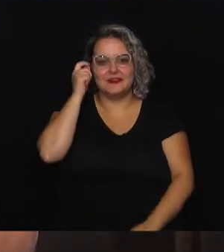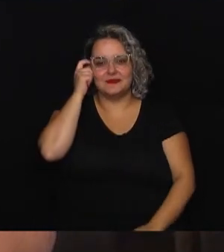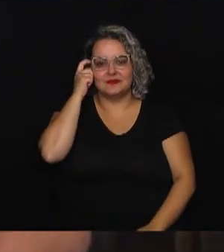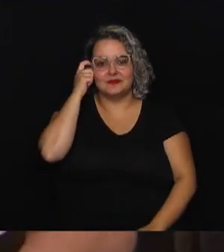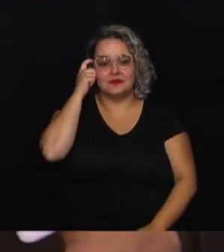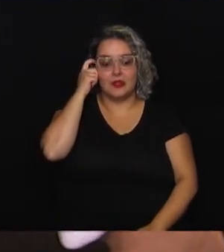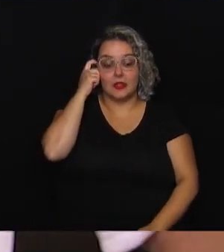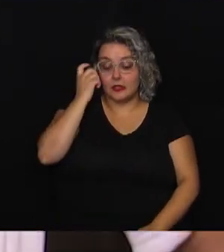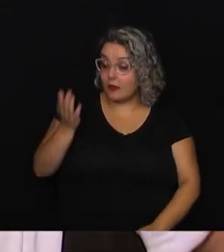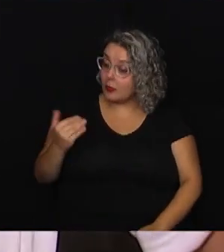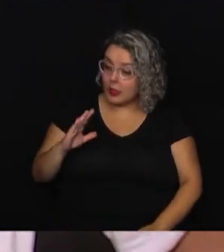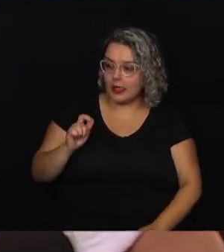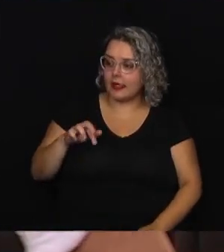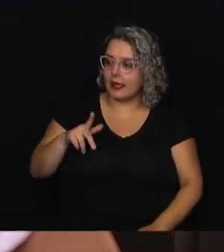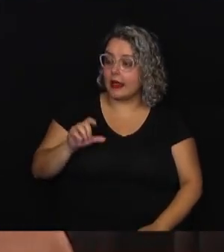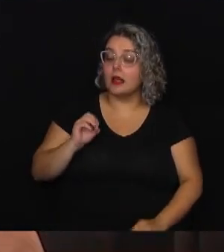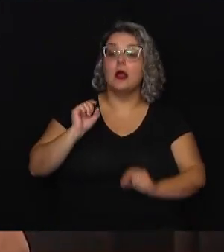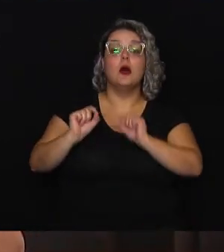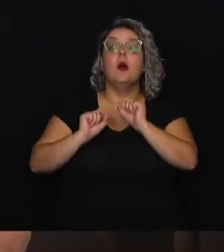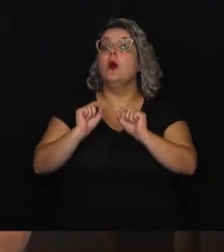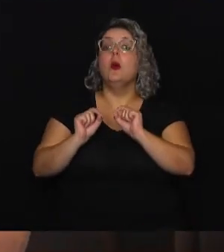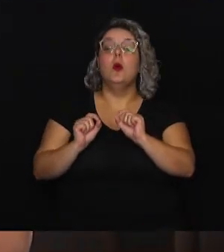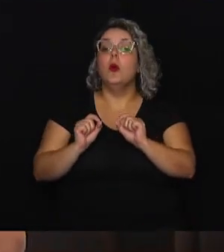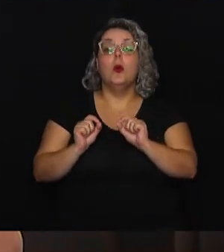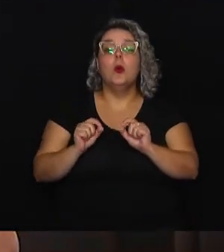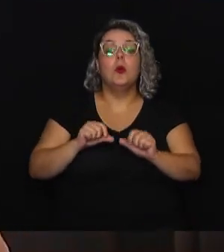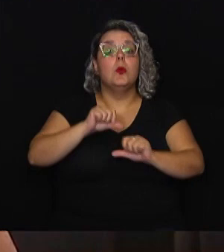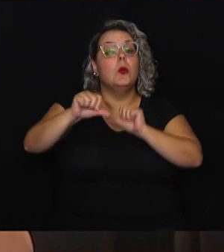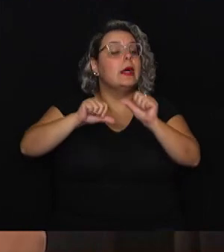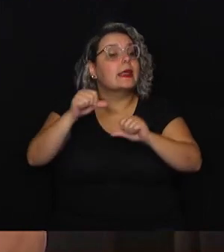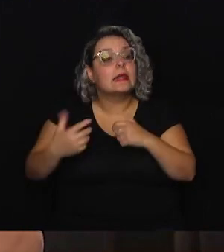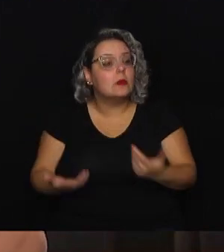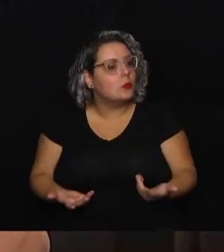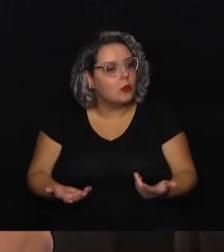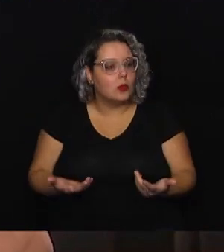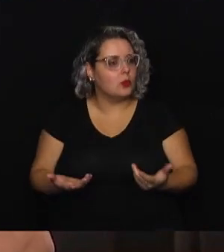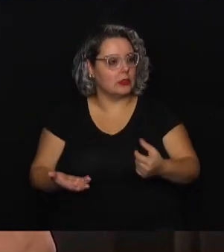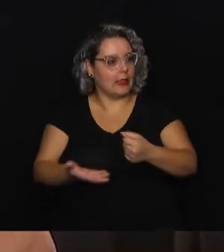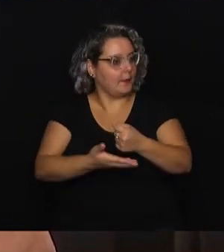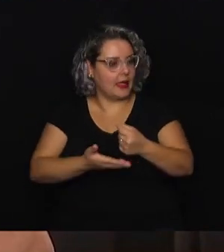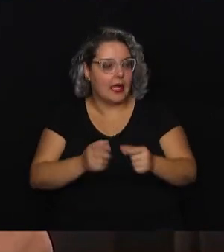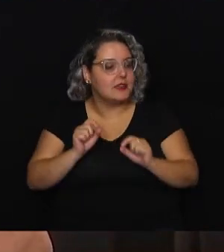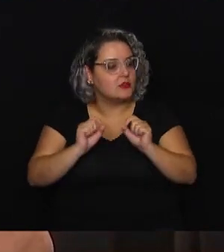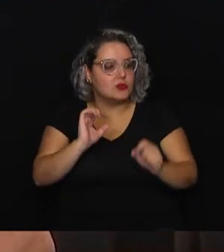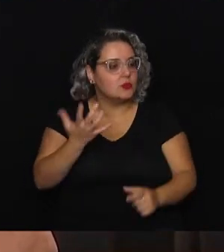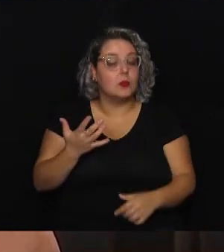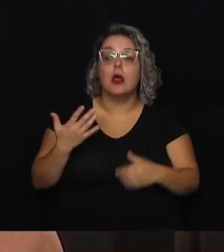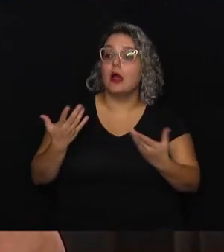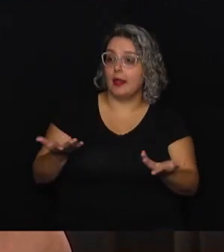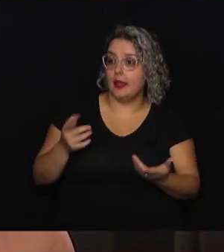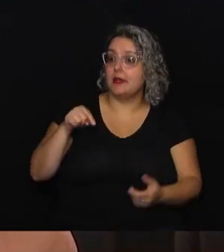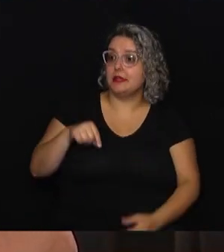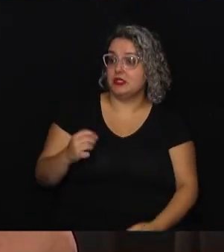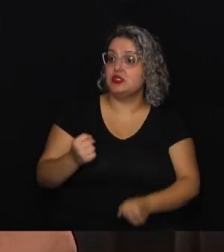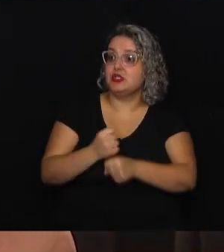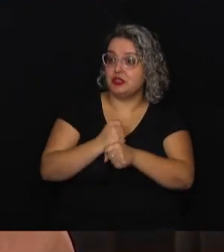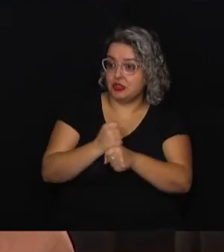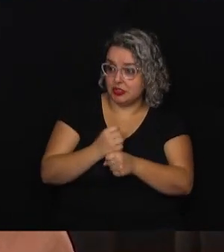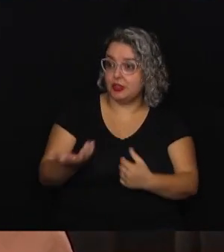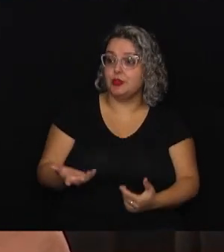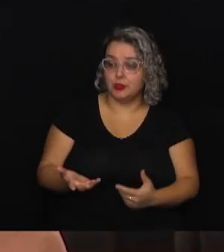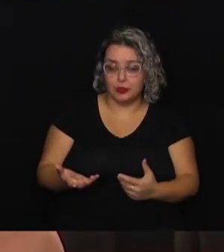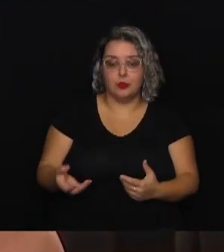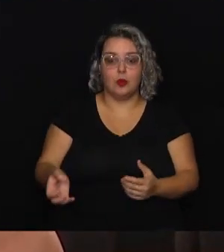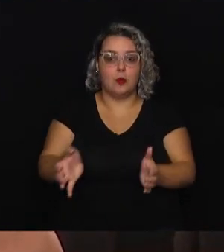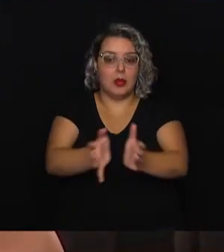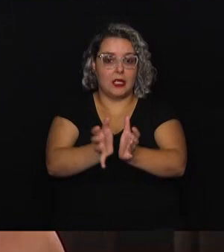que muda aí com relação ao time anterior, muda a base, enfim? A gente esse ano está reformulando um time mais